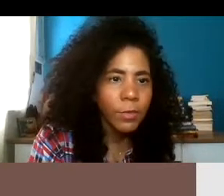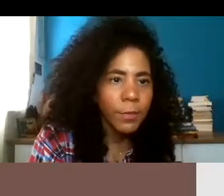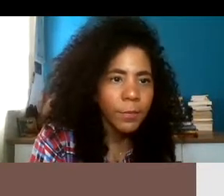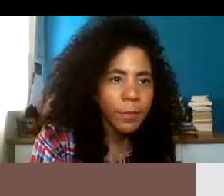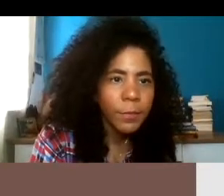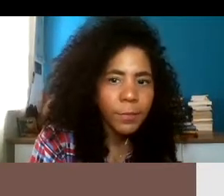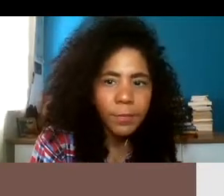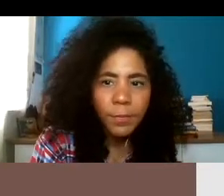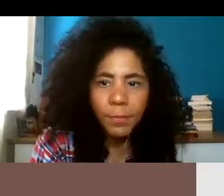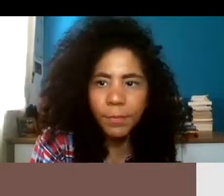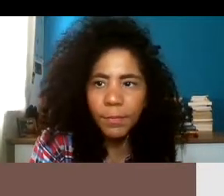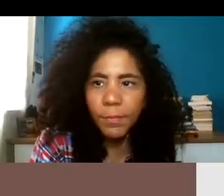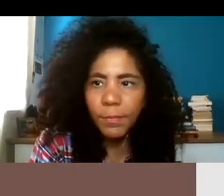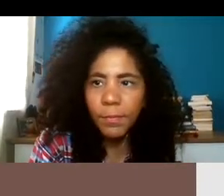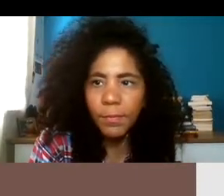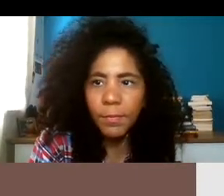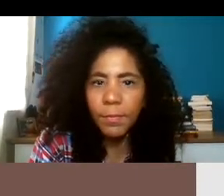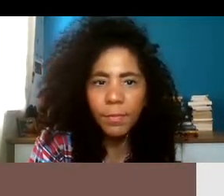Deixa eu ver.